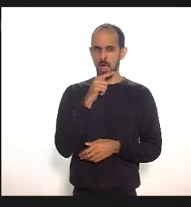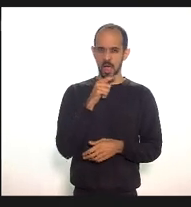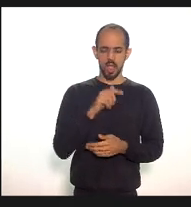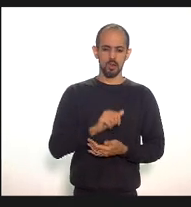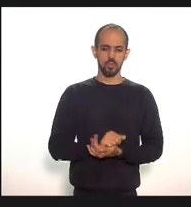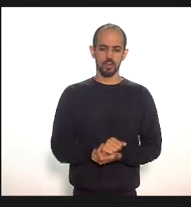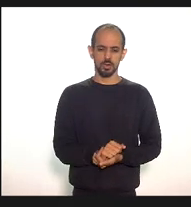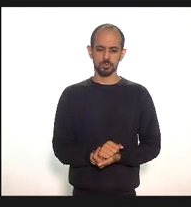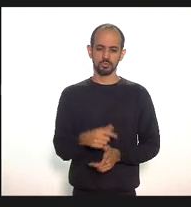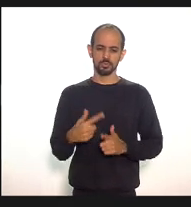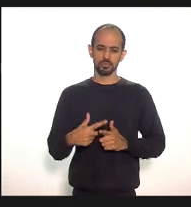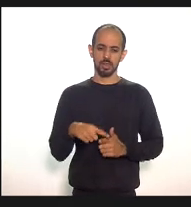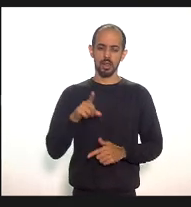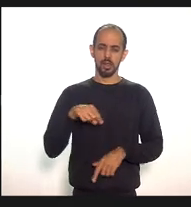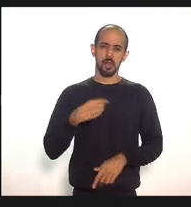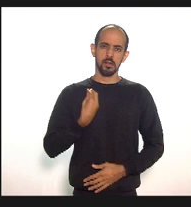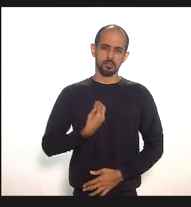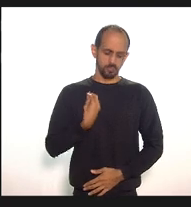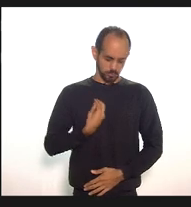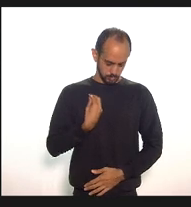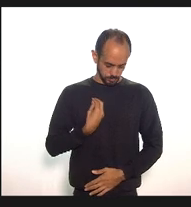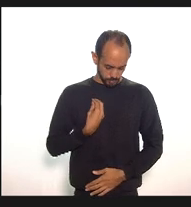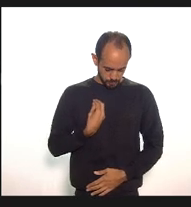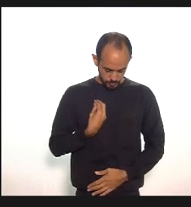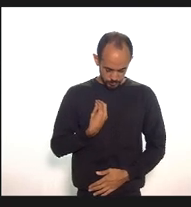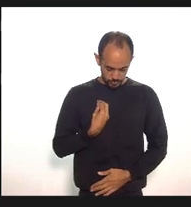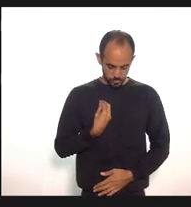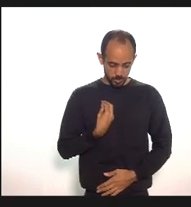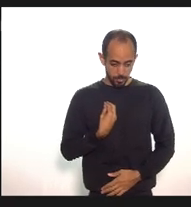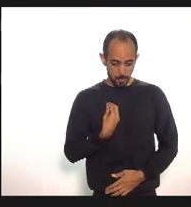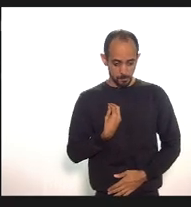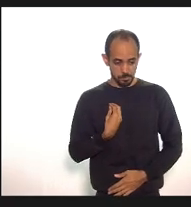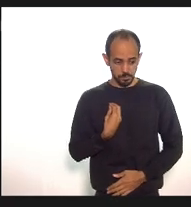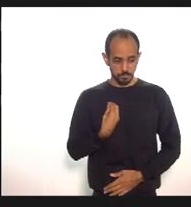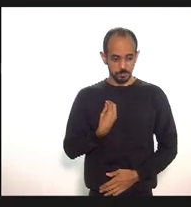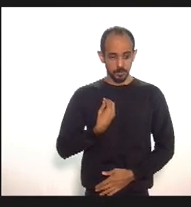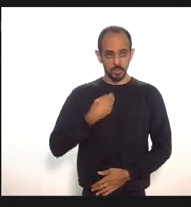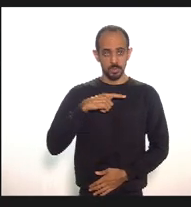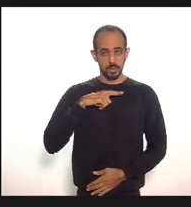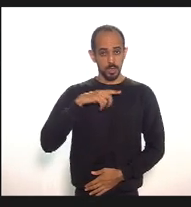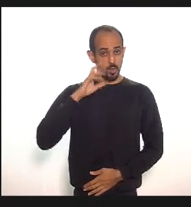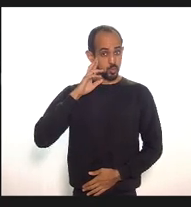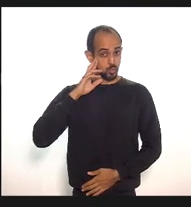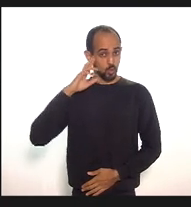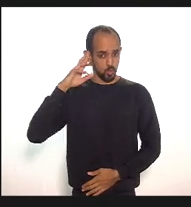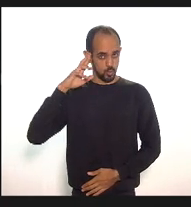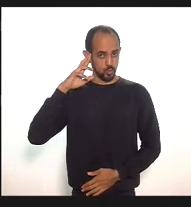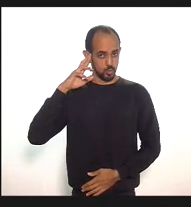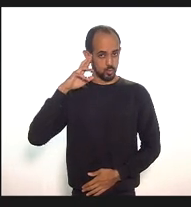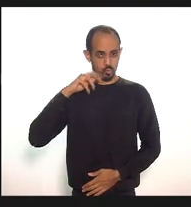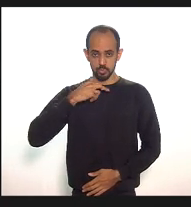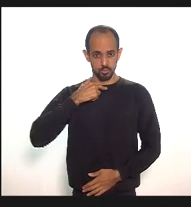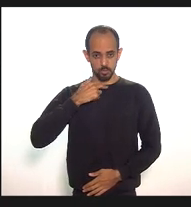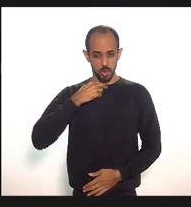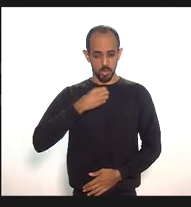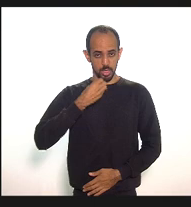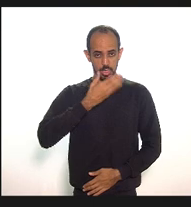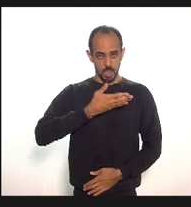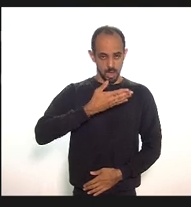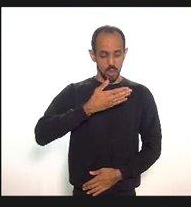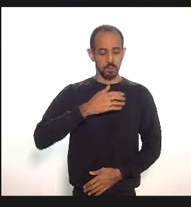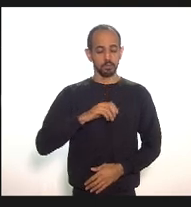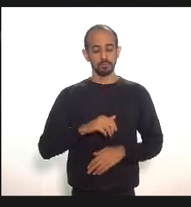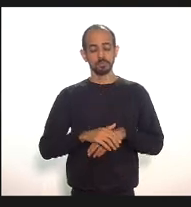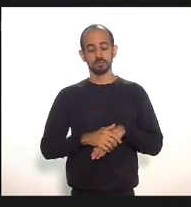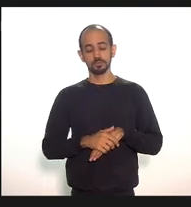é a vida da para que tenha um dono né ou seja entregar à iniciativa privada